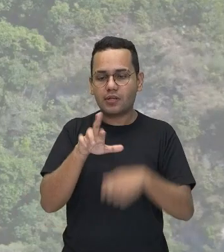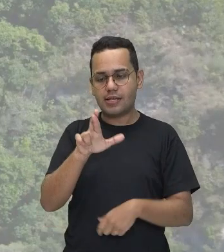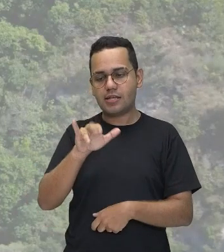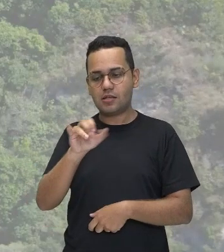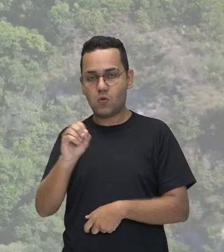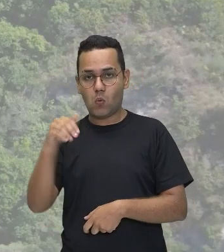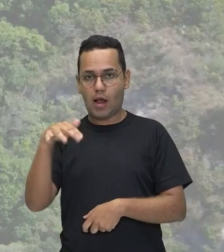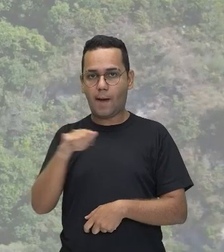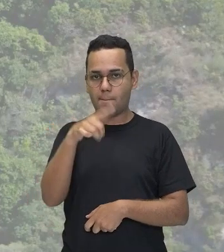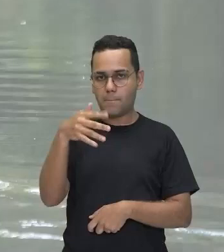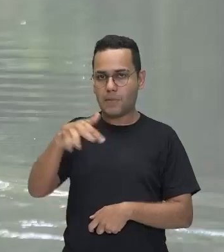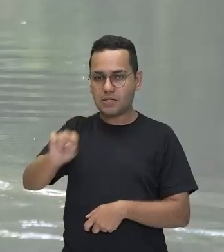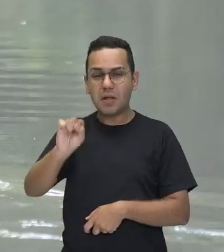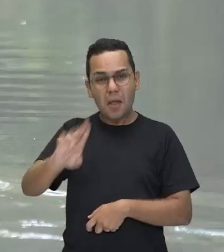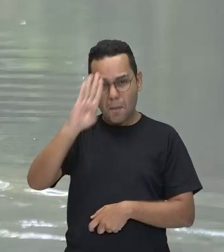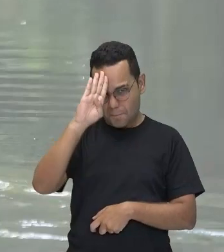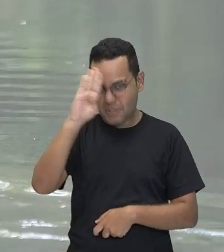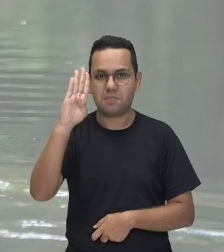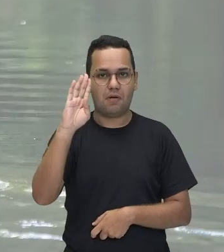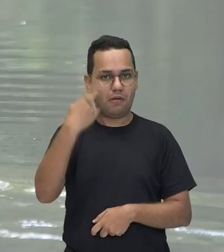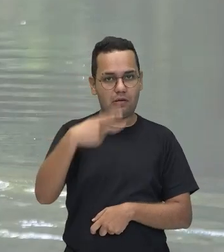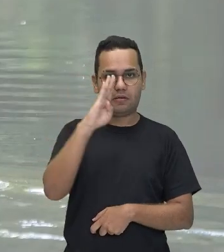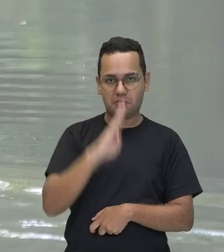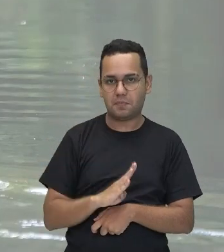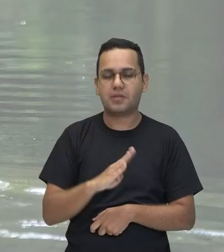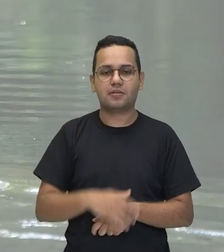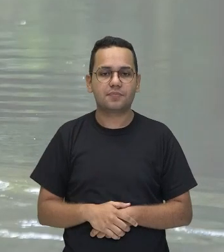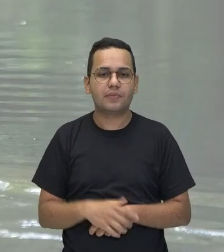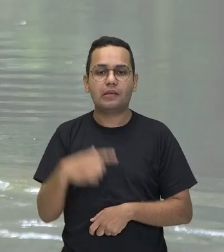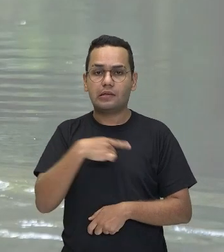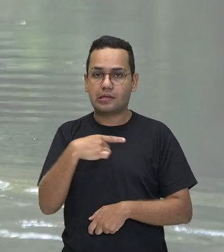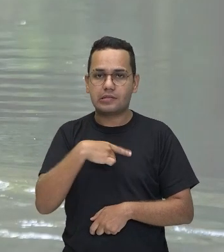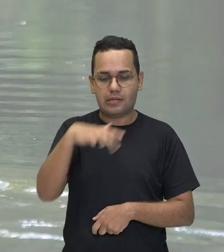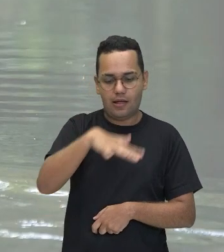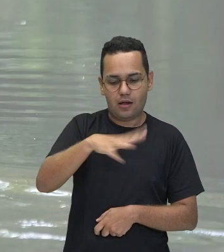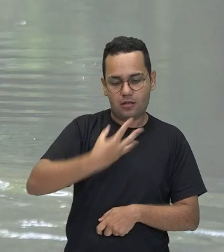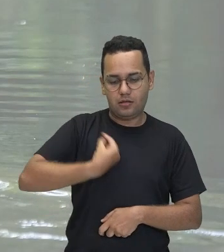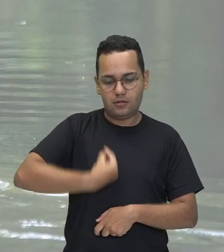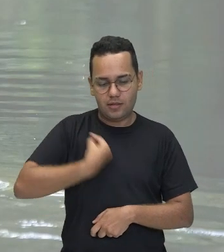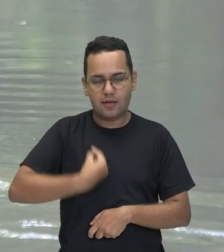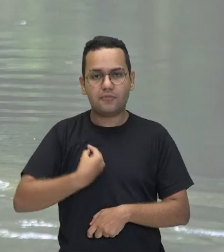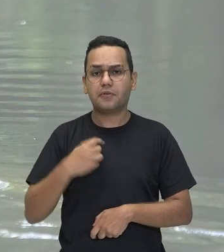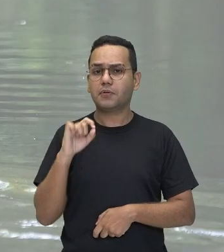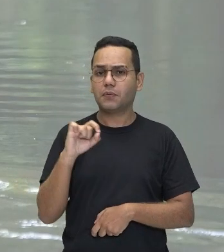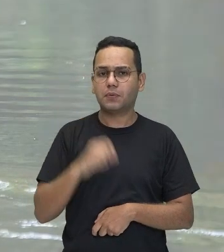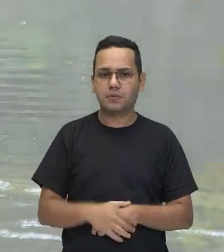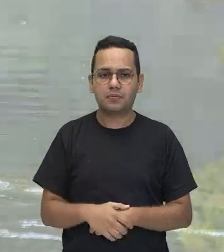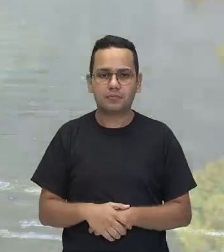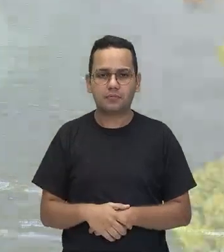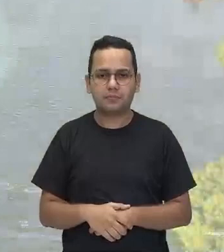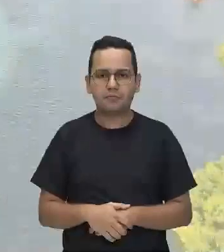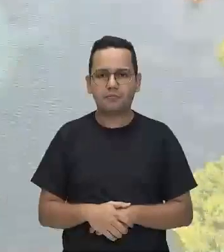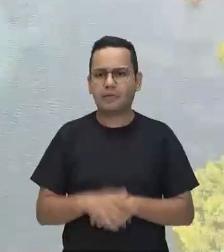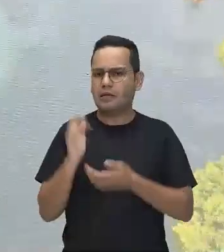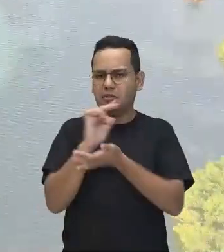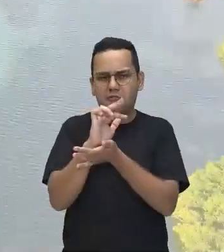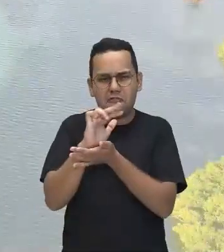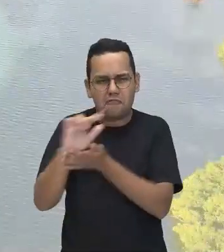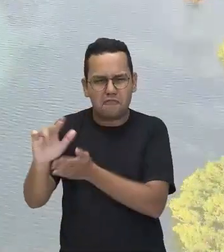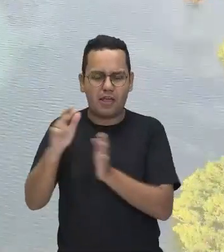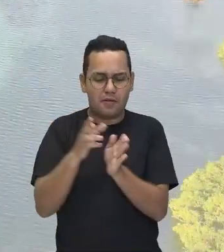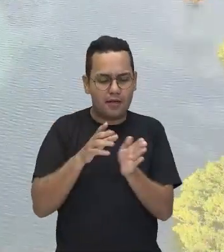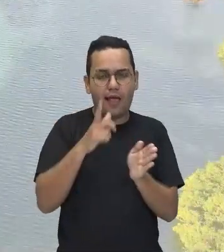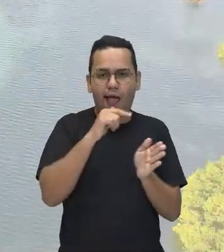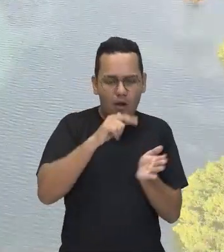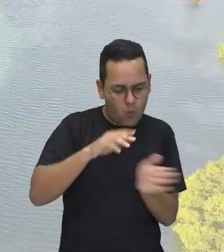artéria fluvial do planeta, serpenteia por este bioma acompanhado por uma miríade de afluentes que alimentam a vida